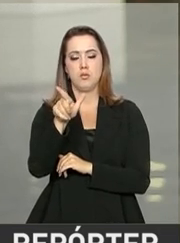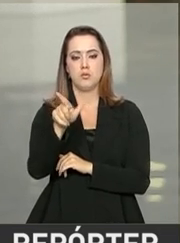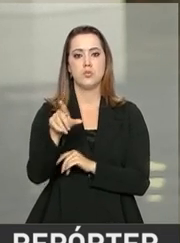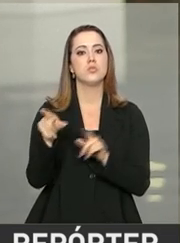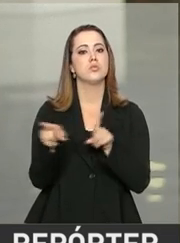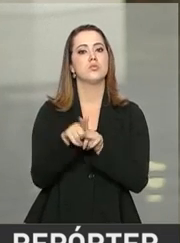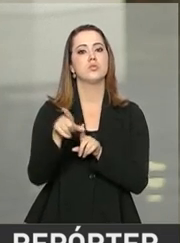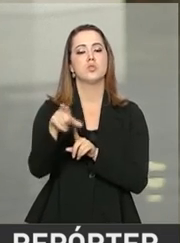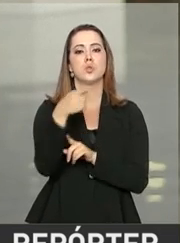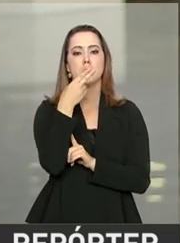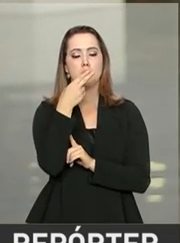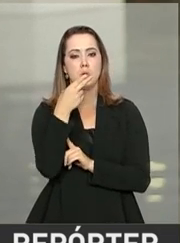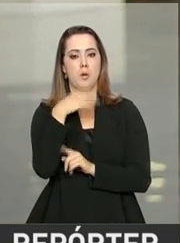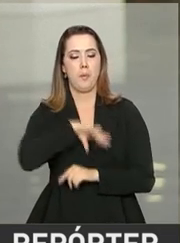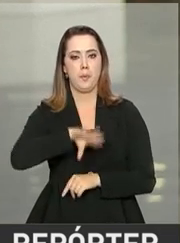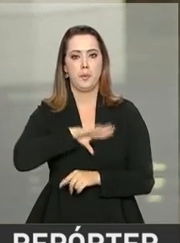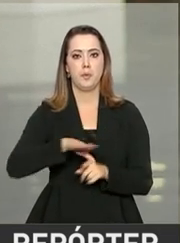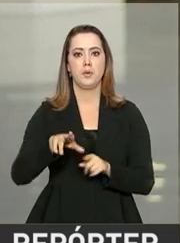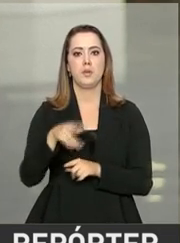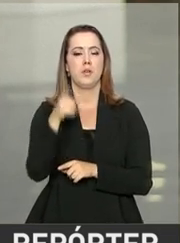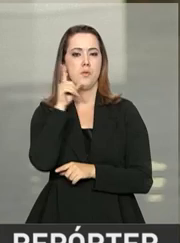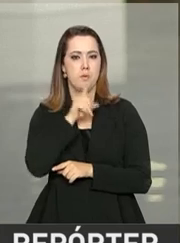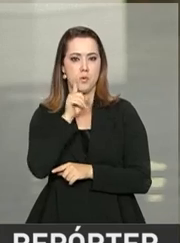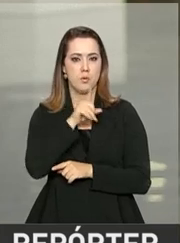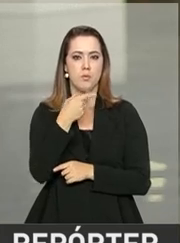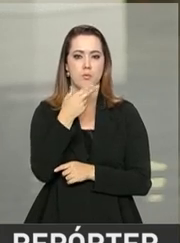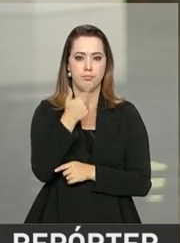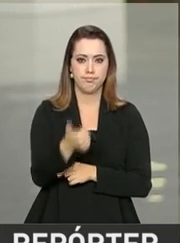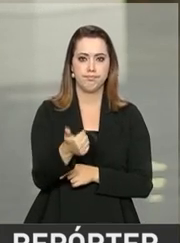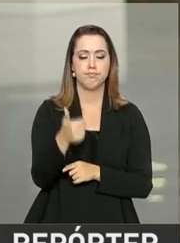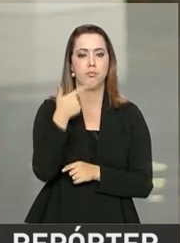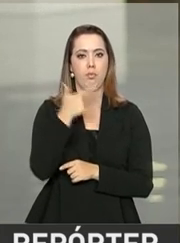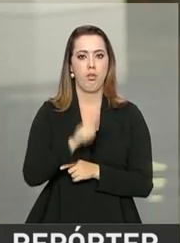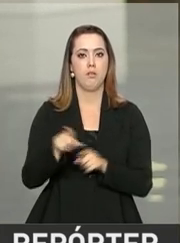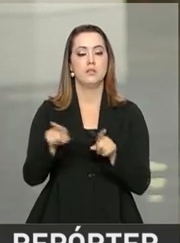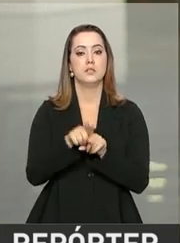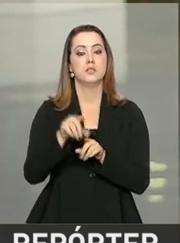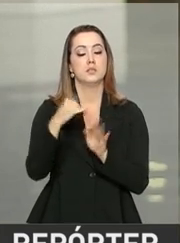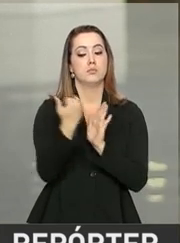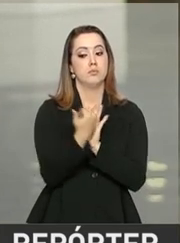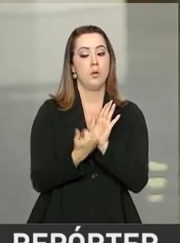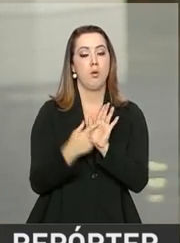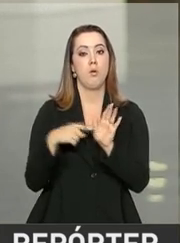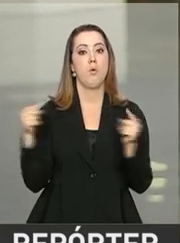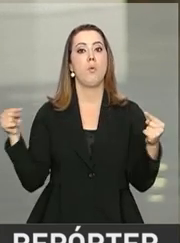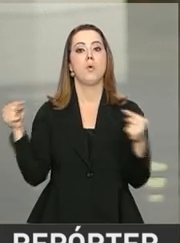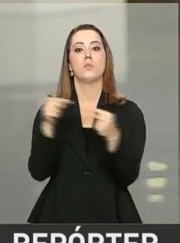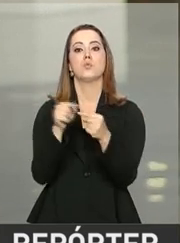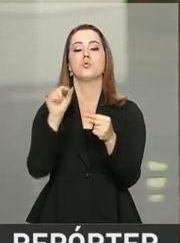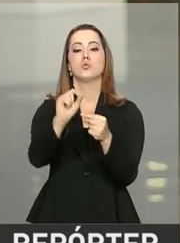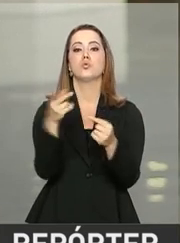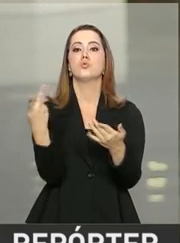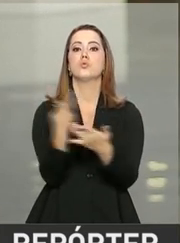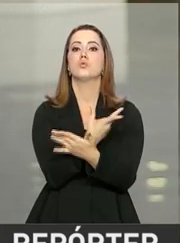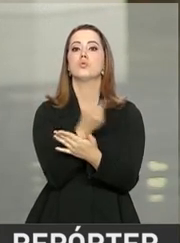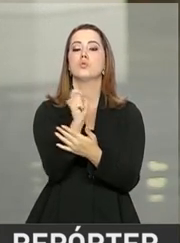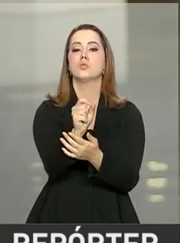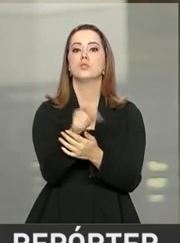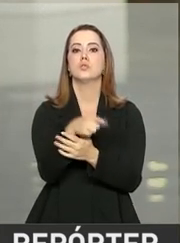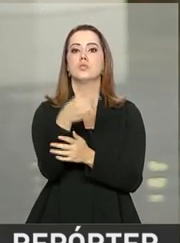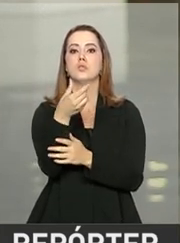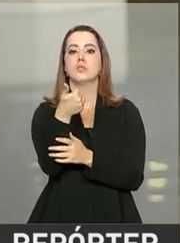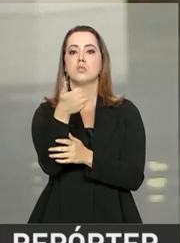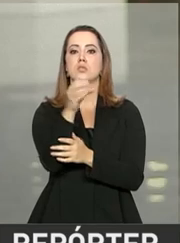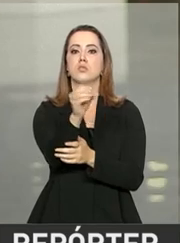inglês, a fixação de cláusulas de desempenho sobre a qualidade do serviço e metas a serem alcançadas e o prazo mínimo de